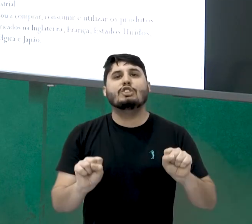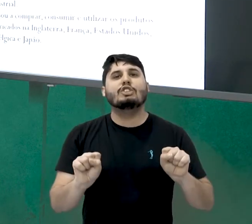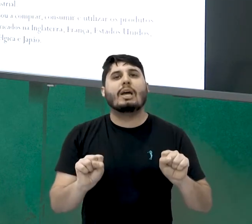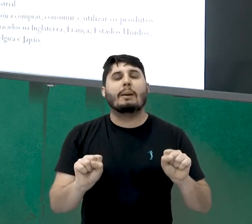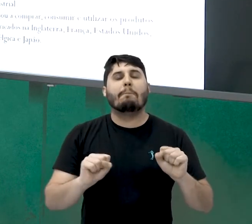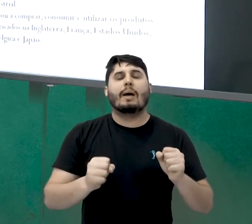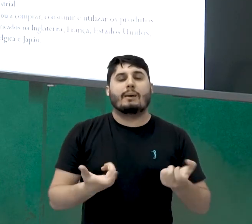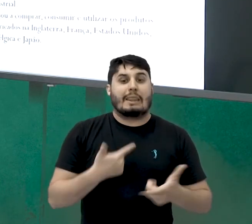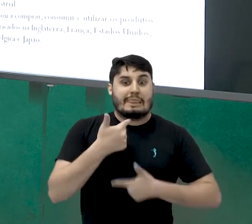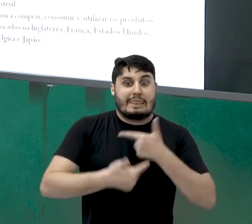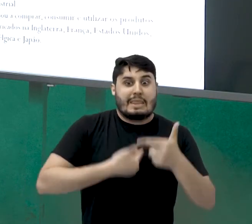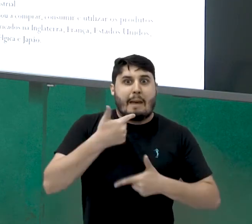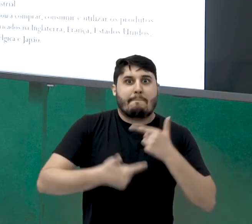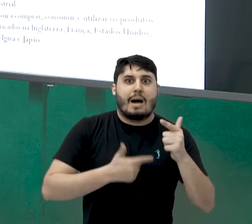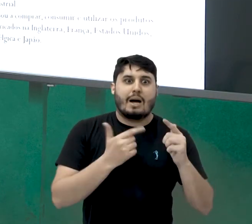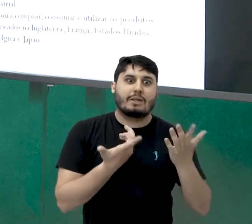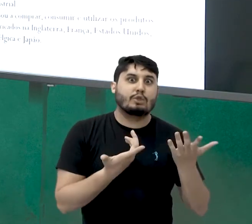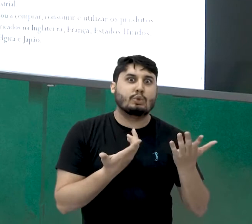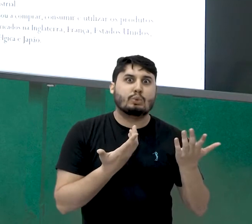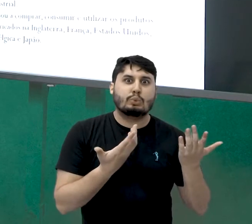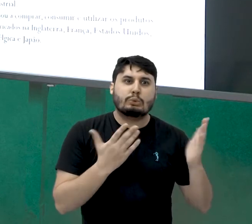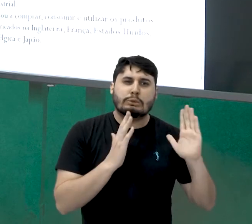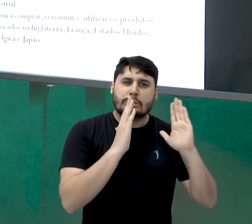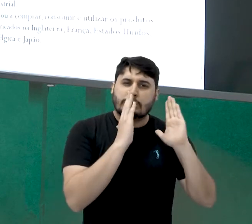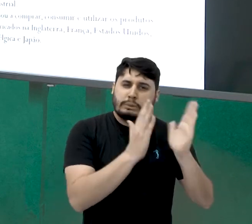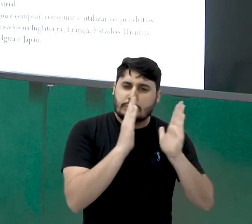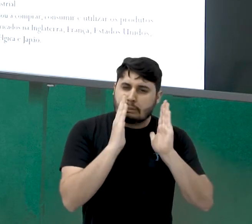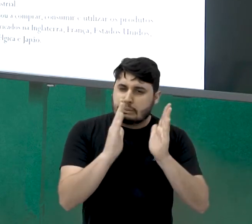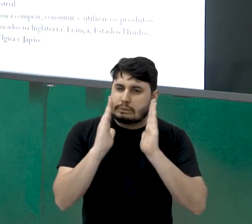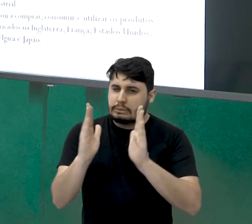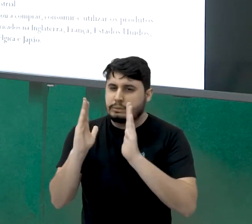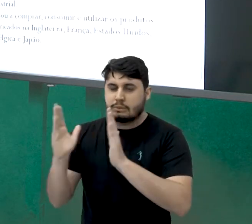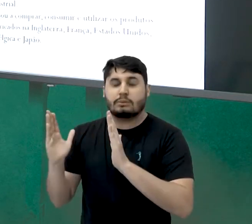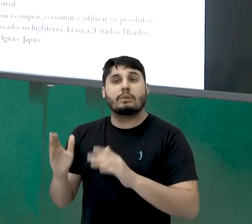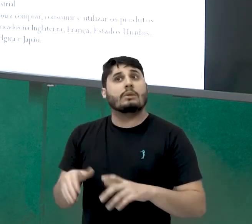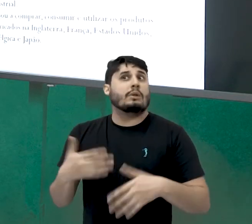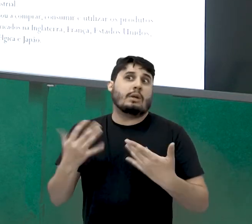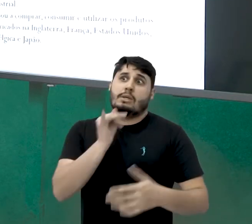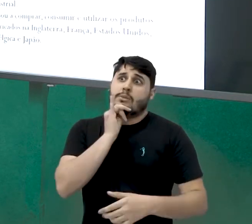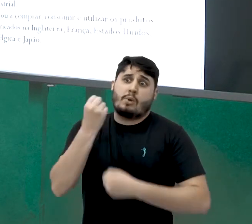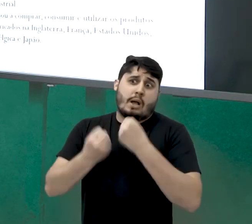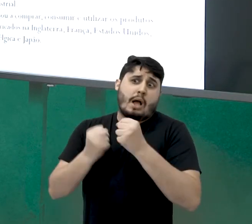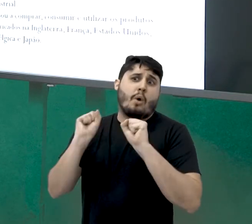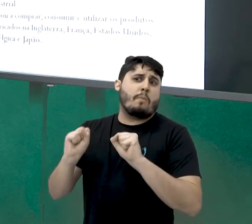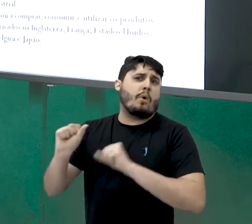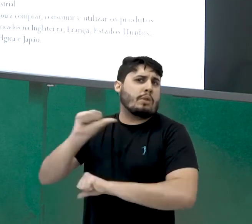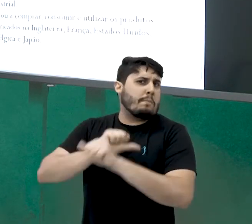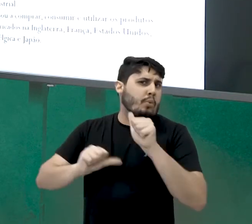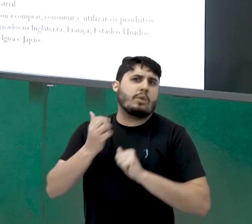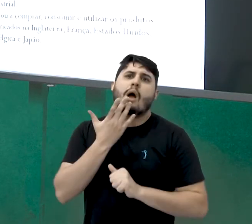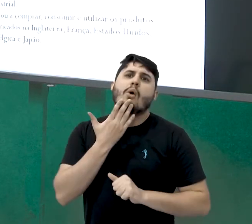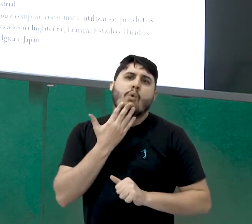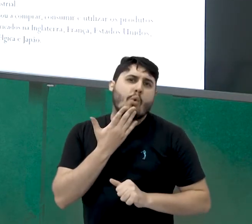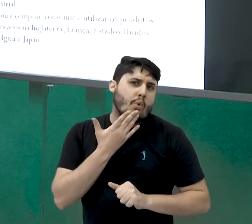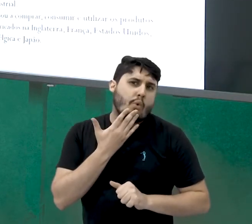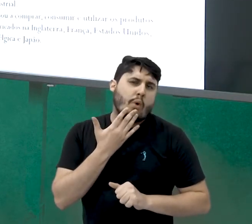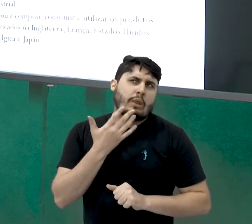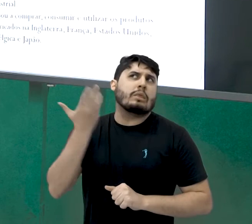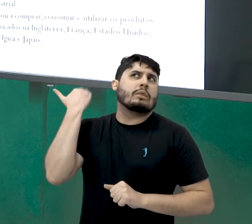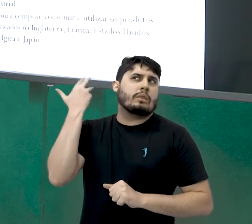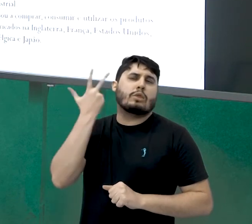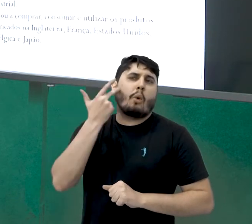série. Aquela série daquele carro podia mudar a cor, mas, que geralmente era preto, mas poderia mudar a